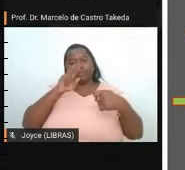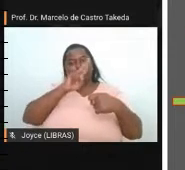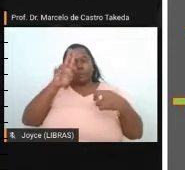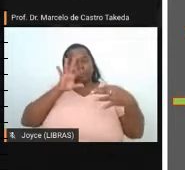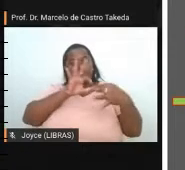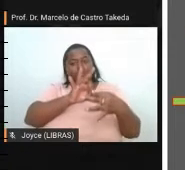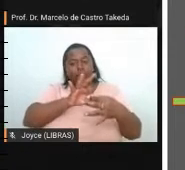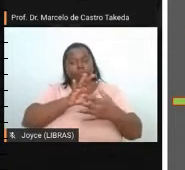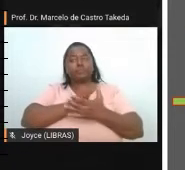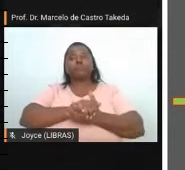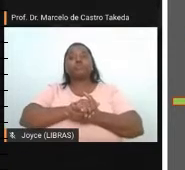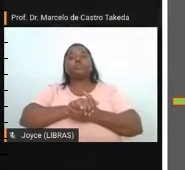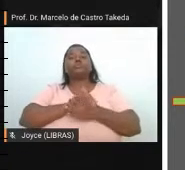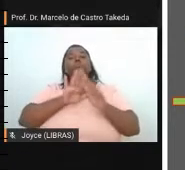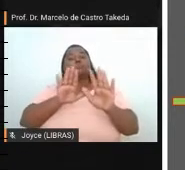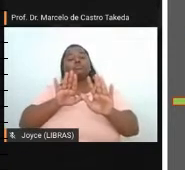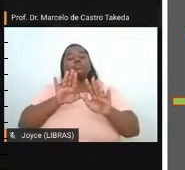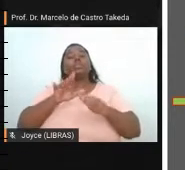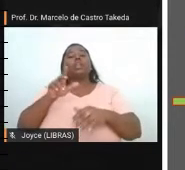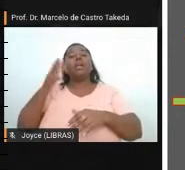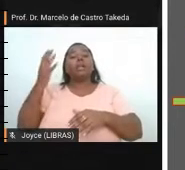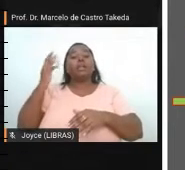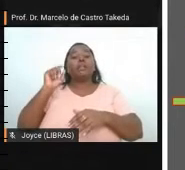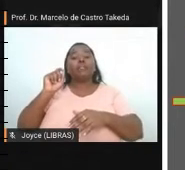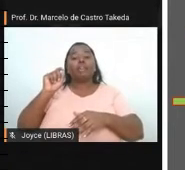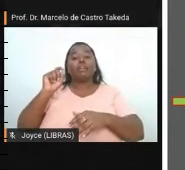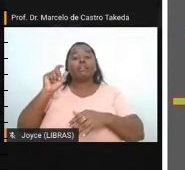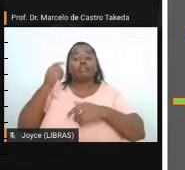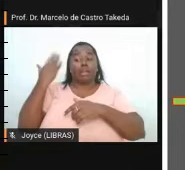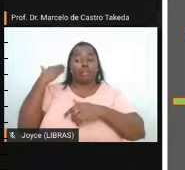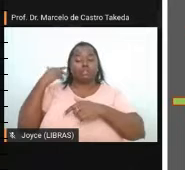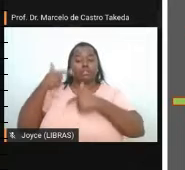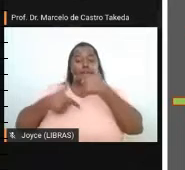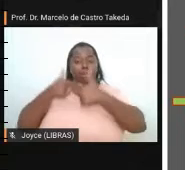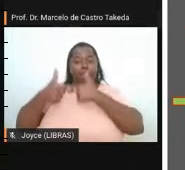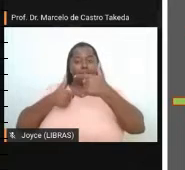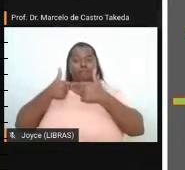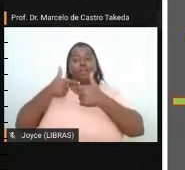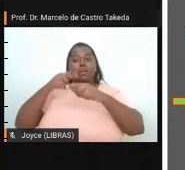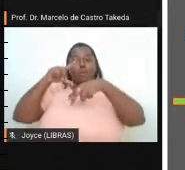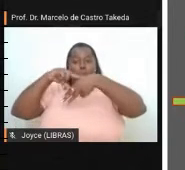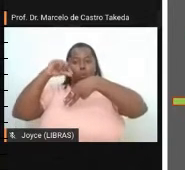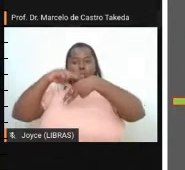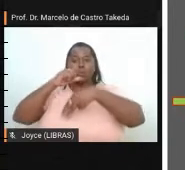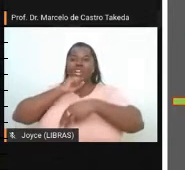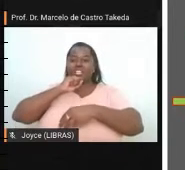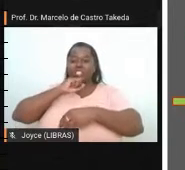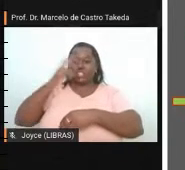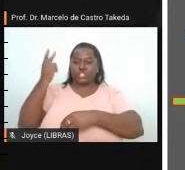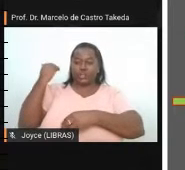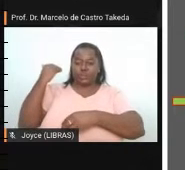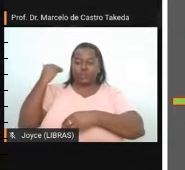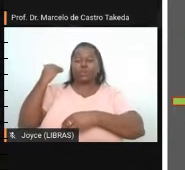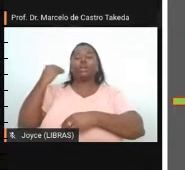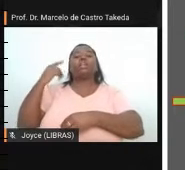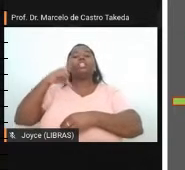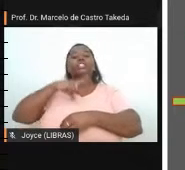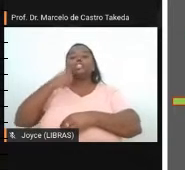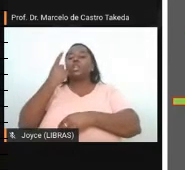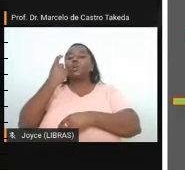No caso, quem trabalhava com o Moodle antigo, essa formatação, essa configuração, ela vinha tudo numa página